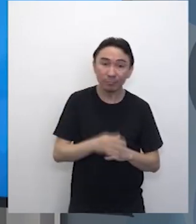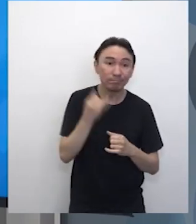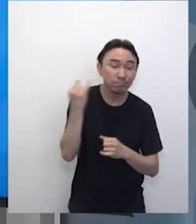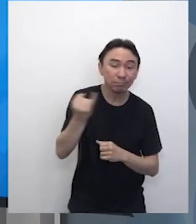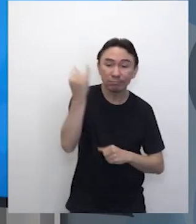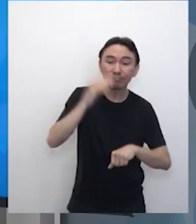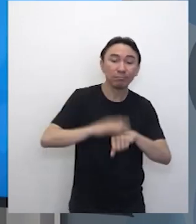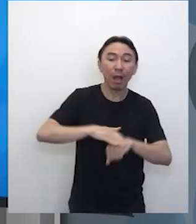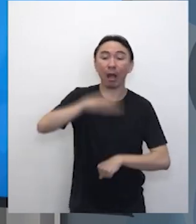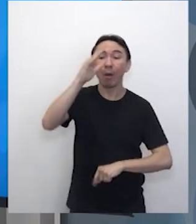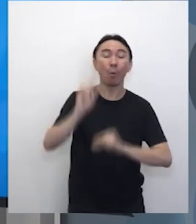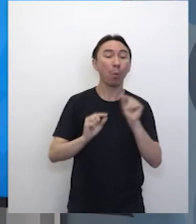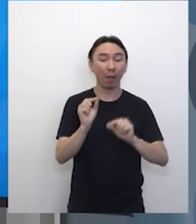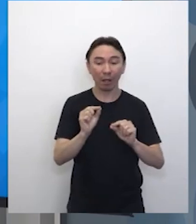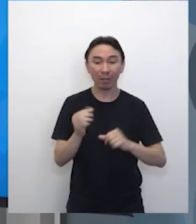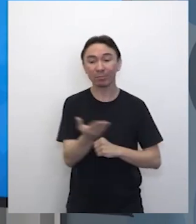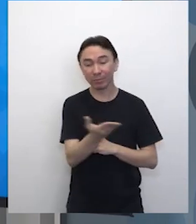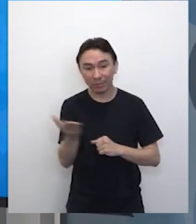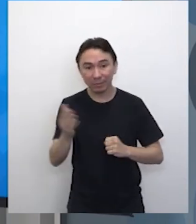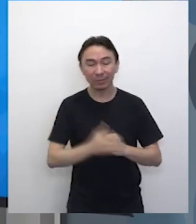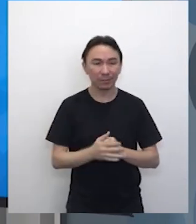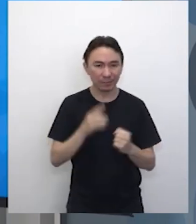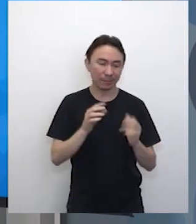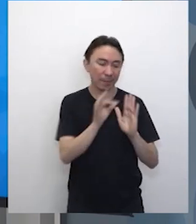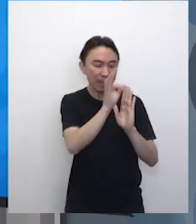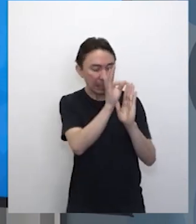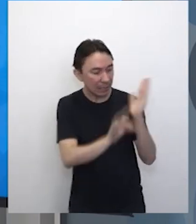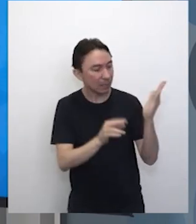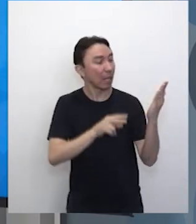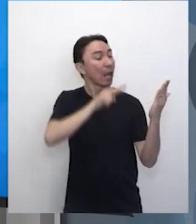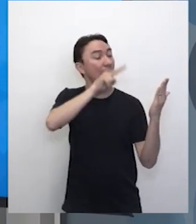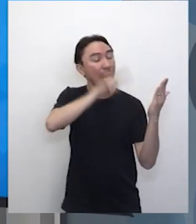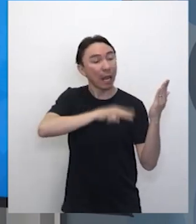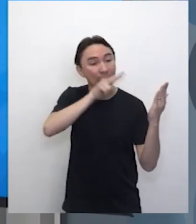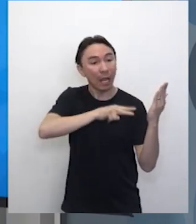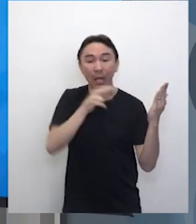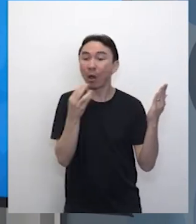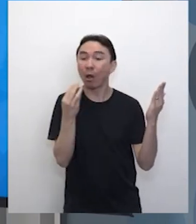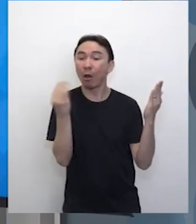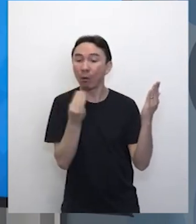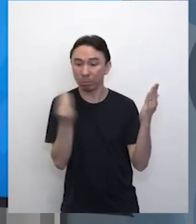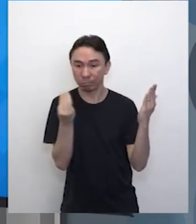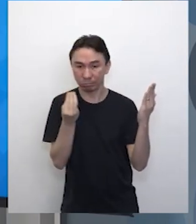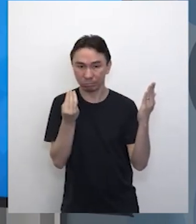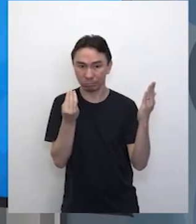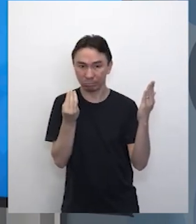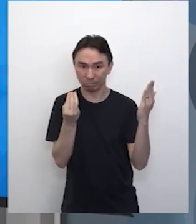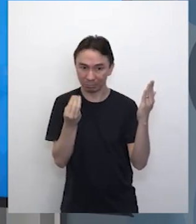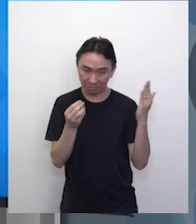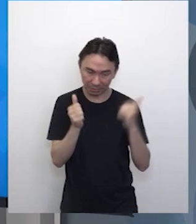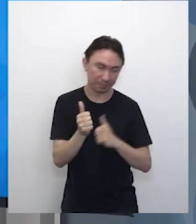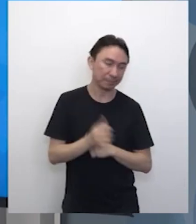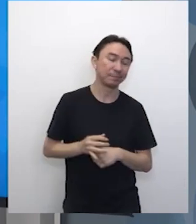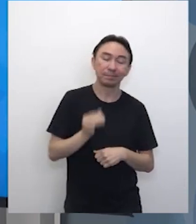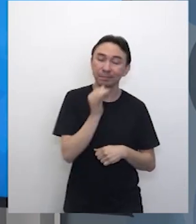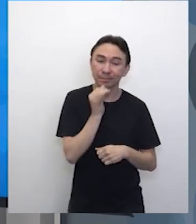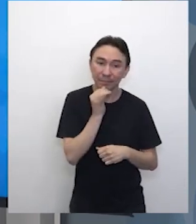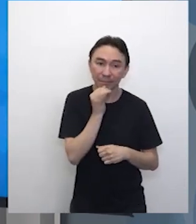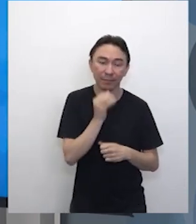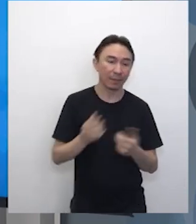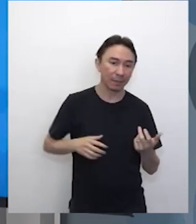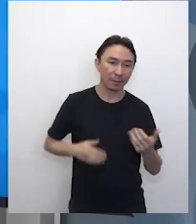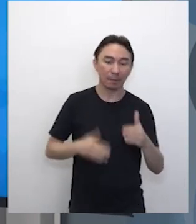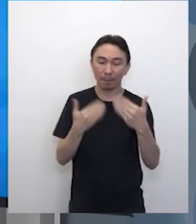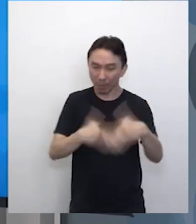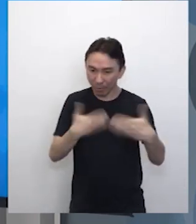importante é você saber como ler os textos. Você tem que entender que a prova de